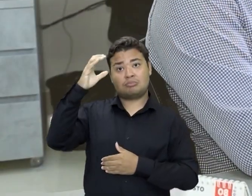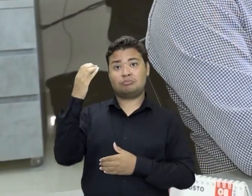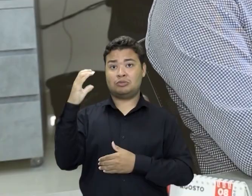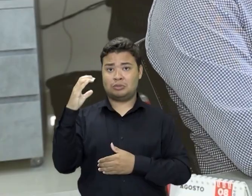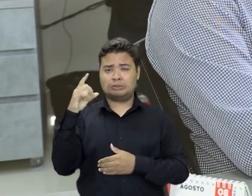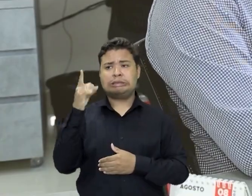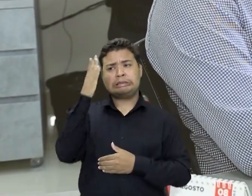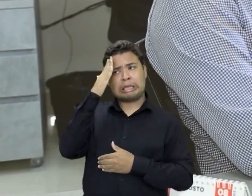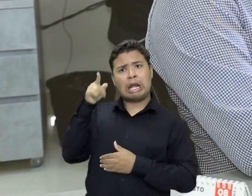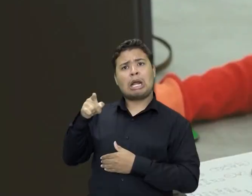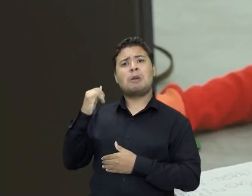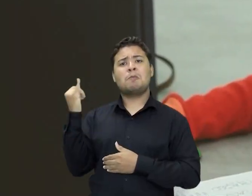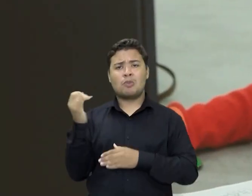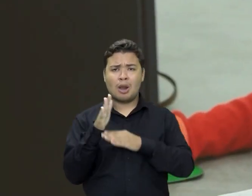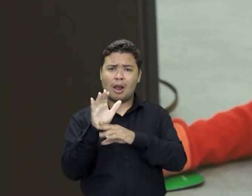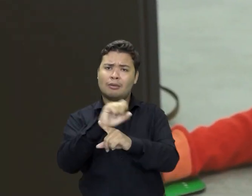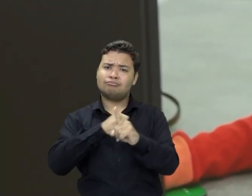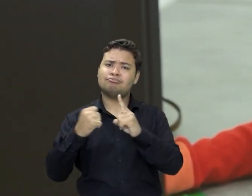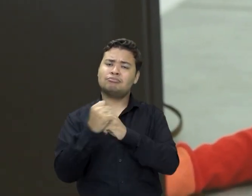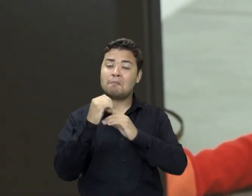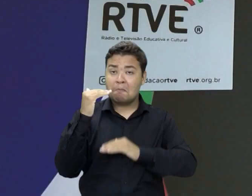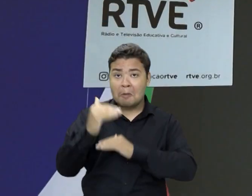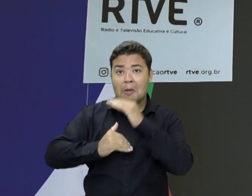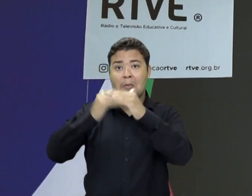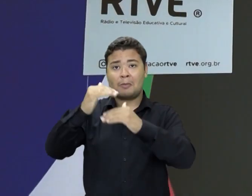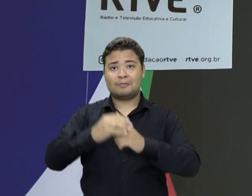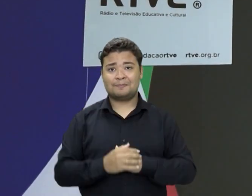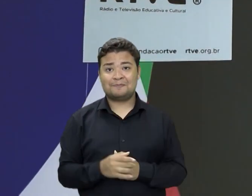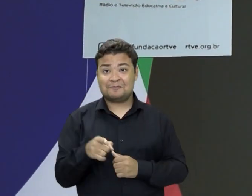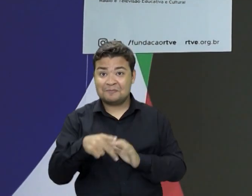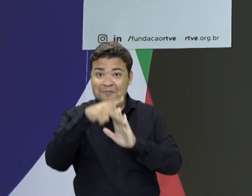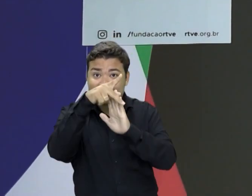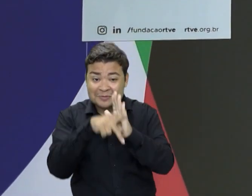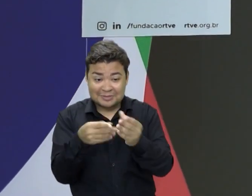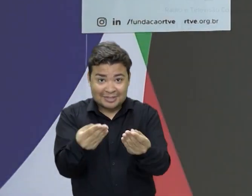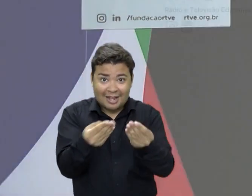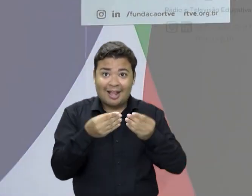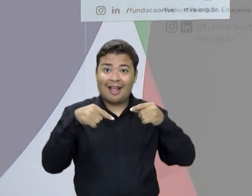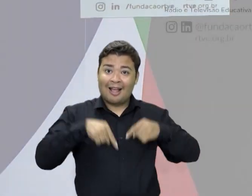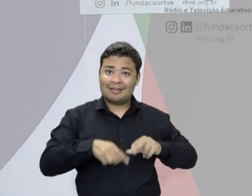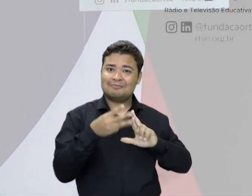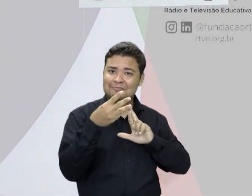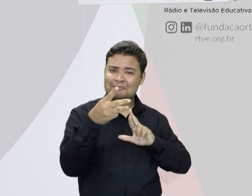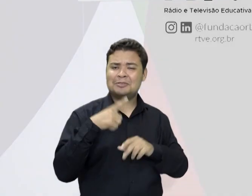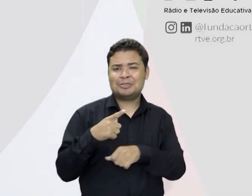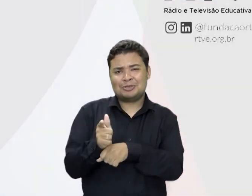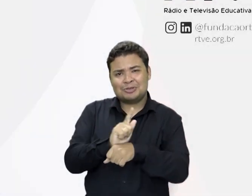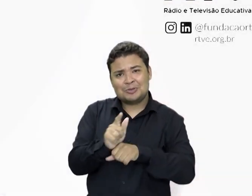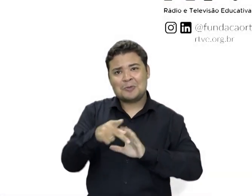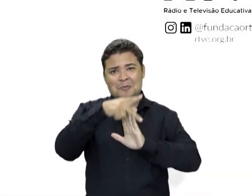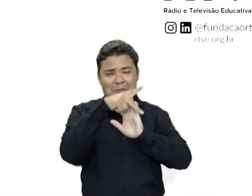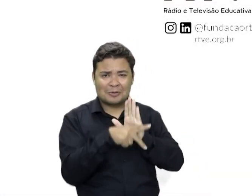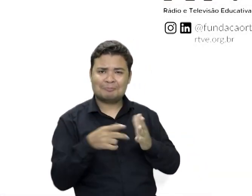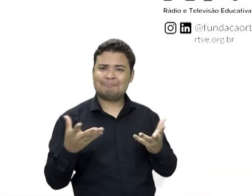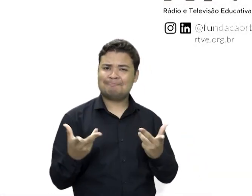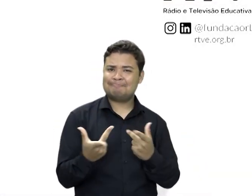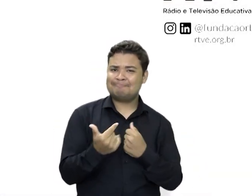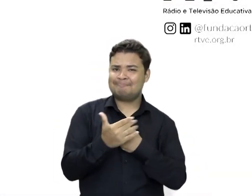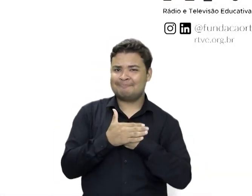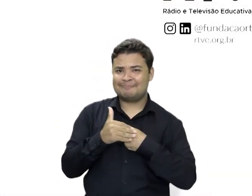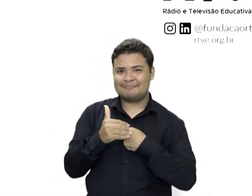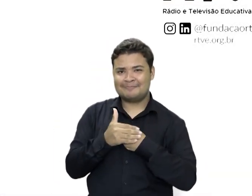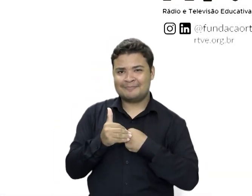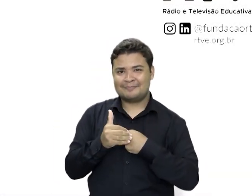RTVE promove ações que visam a valorização da educação, ciência e da cultura. A RTVE possui uma equipe qualificada